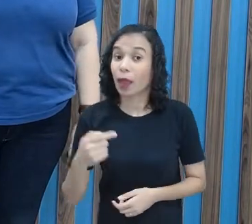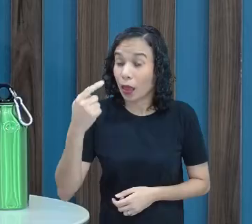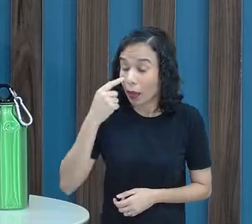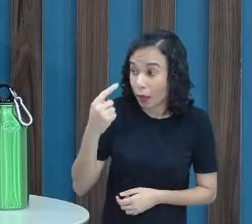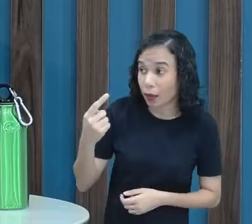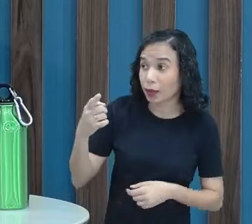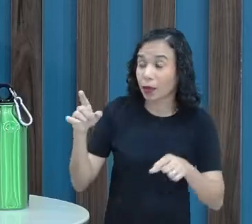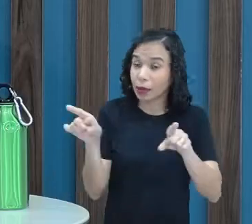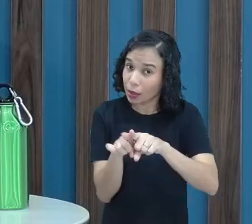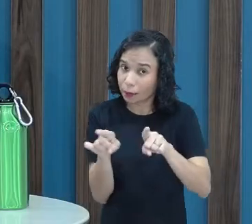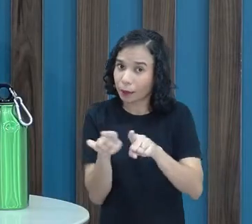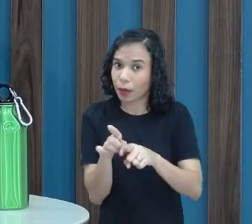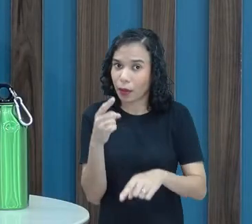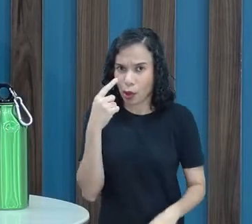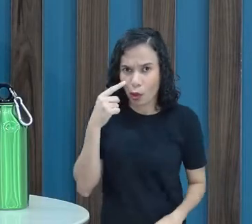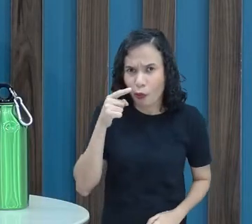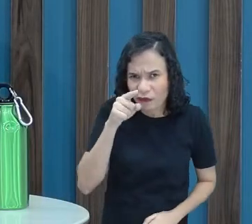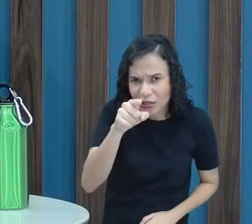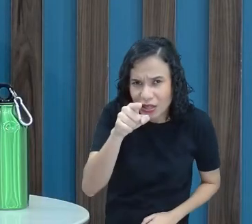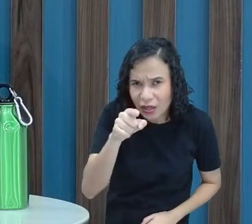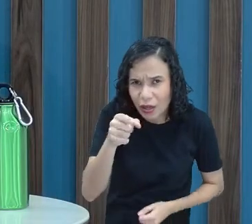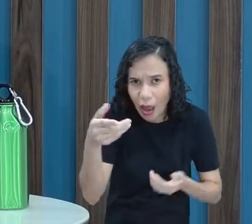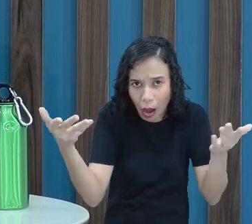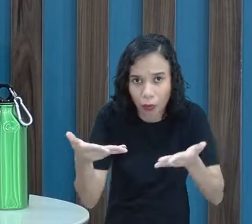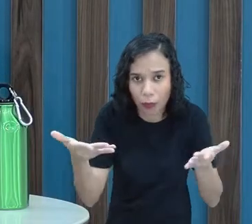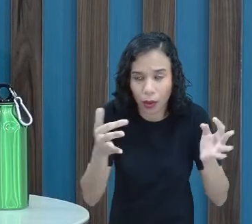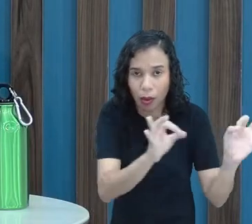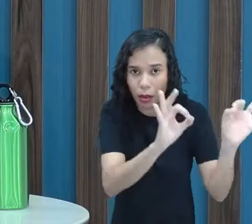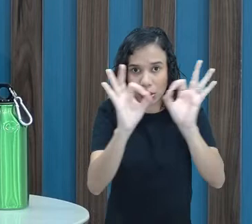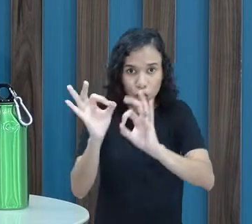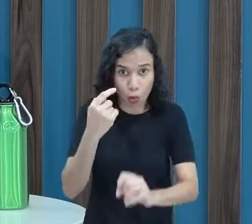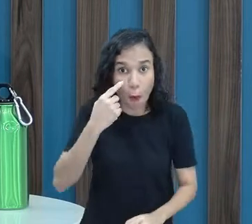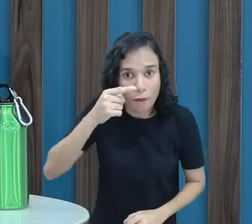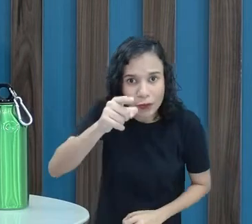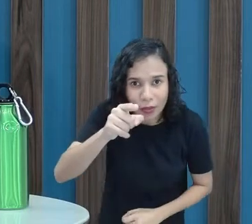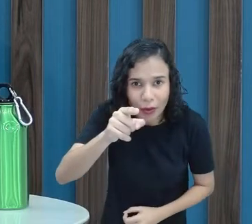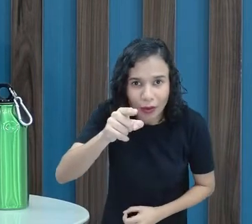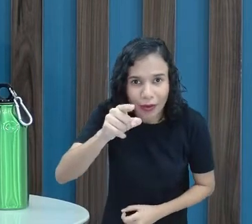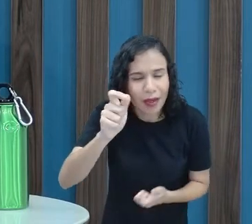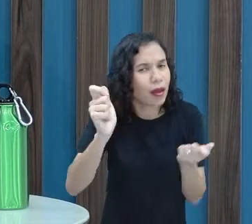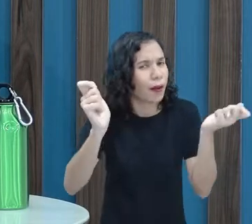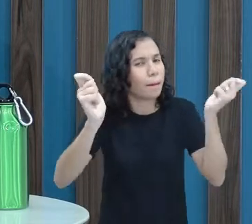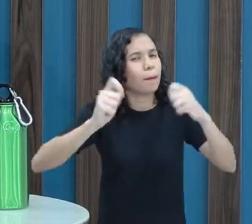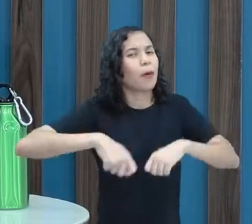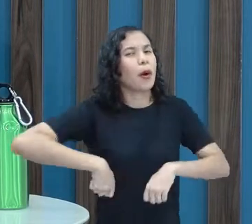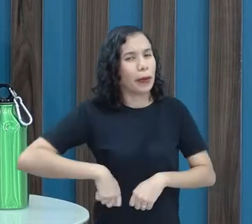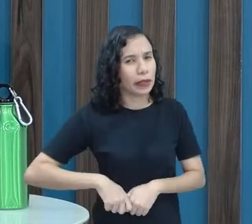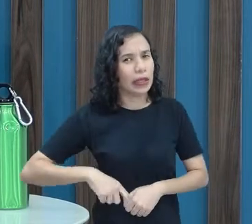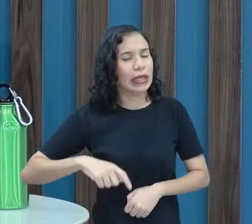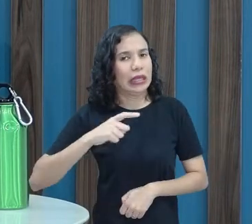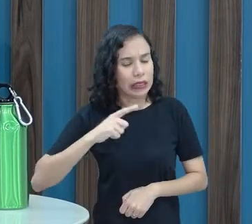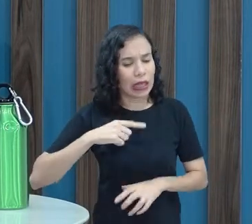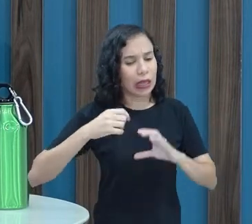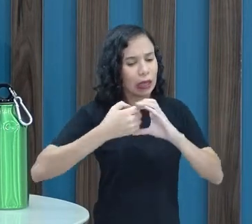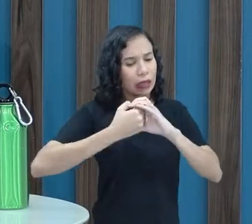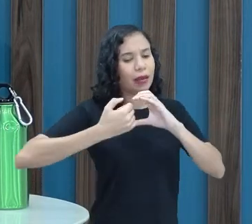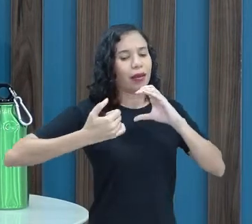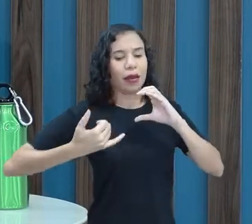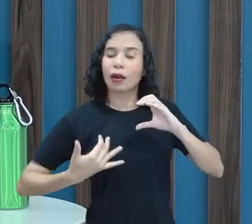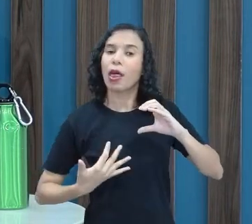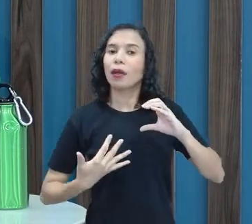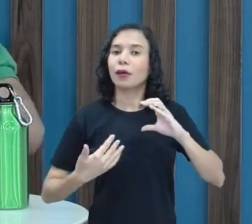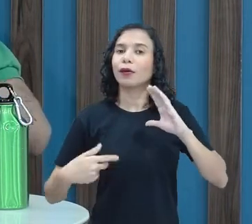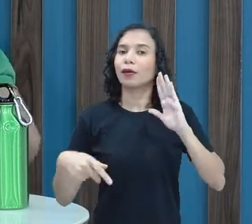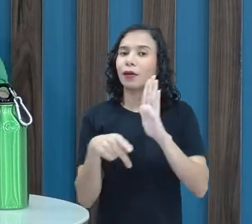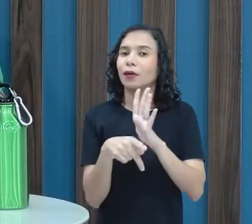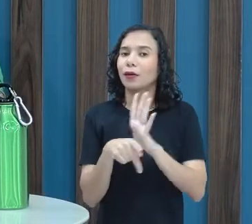E de repente, você que está aí agora nos assistindo, Eita. né? Pode ter aí uma característica, né? Você pode